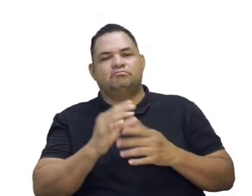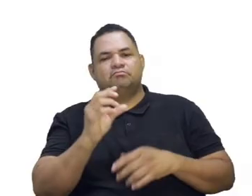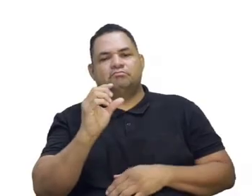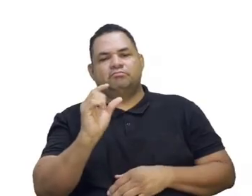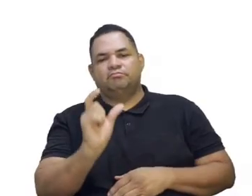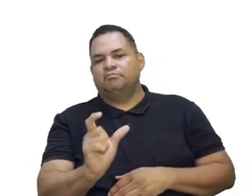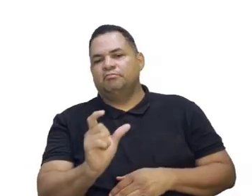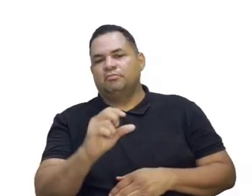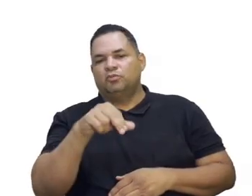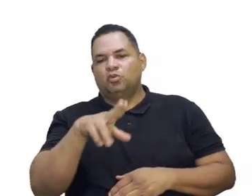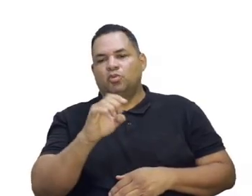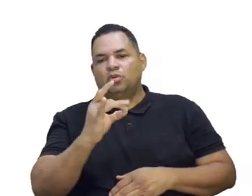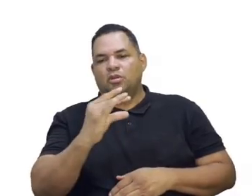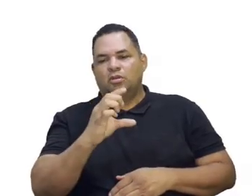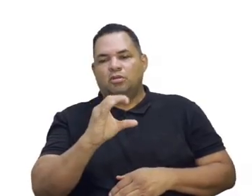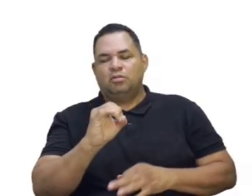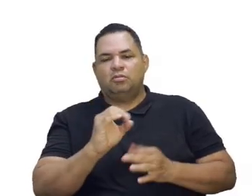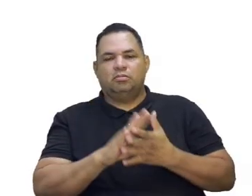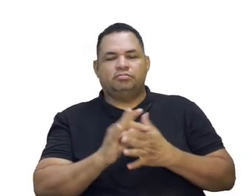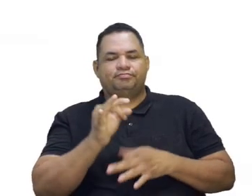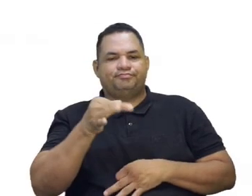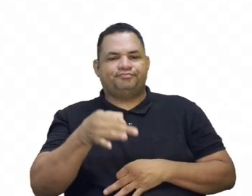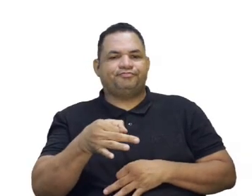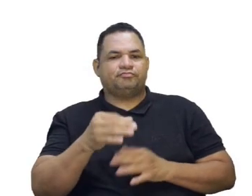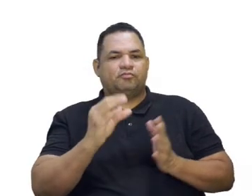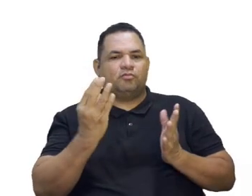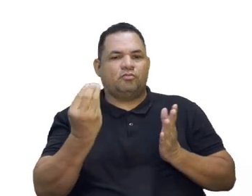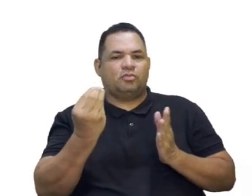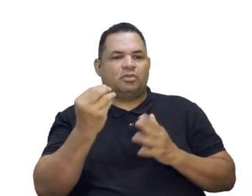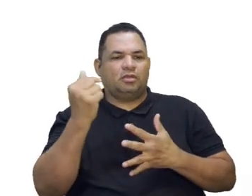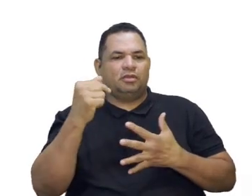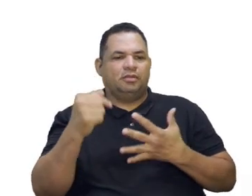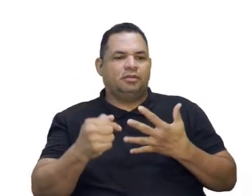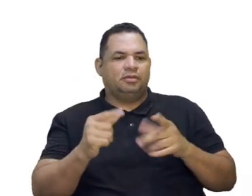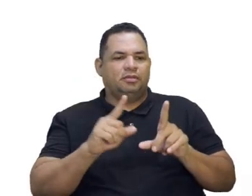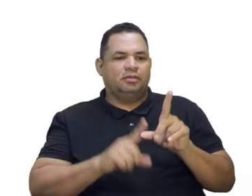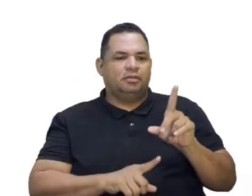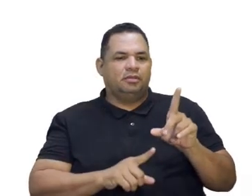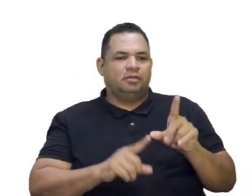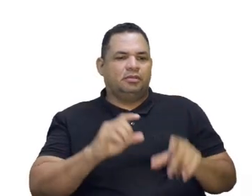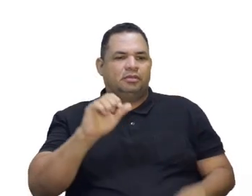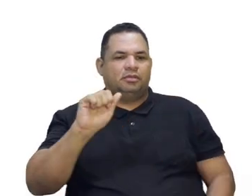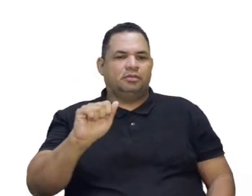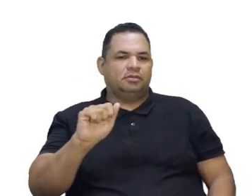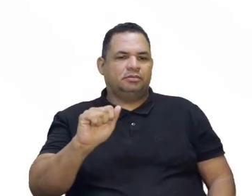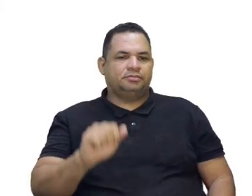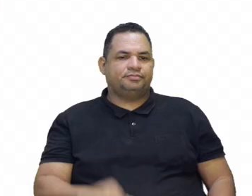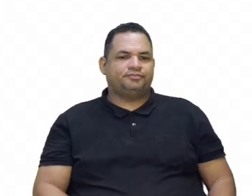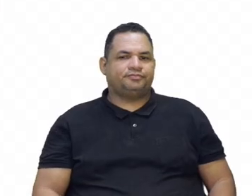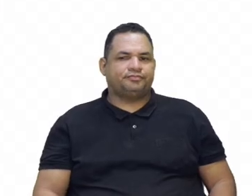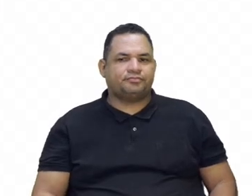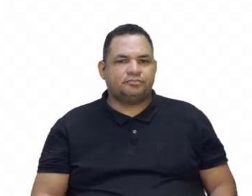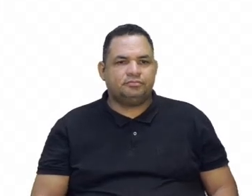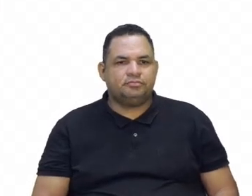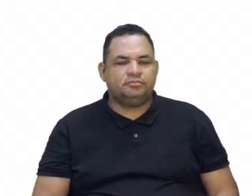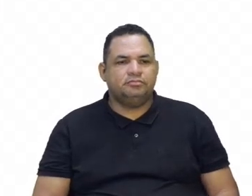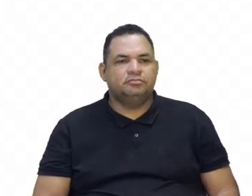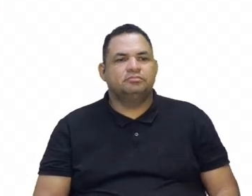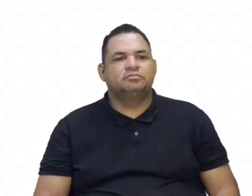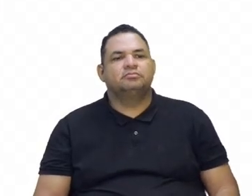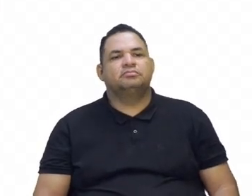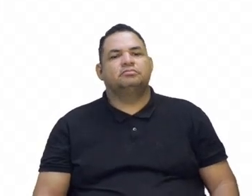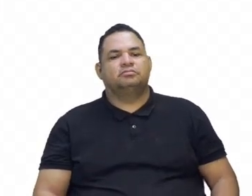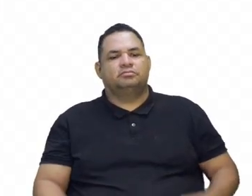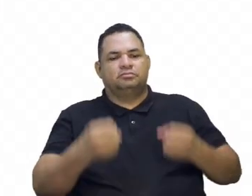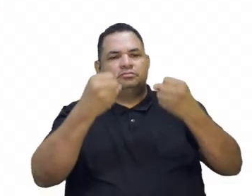palavra núcleo. Então a alternativa correta aqui é a letra A. E aí a gente tem um comentário,